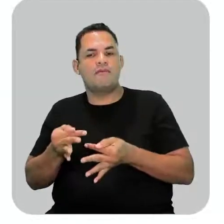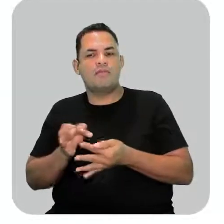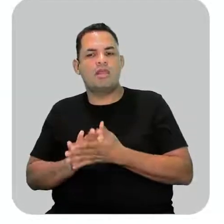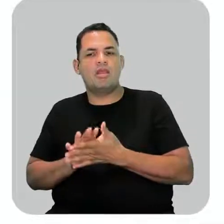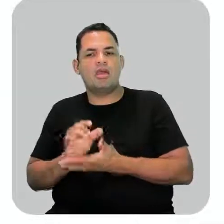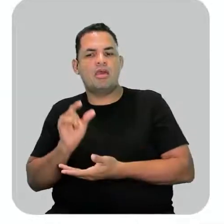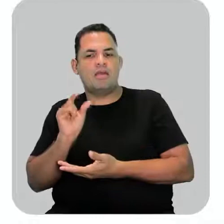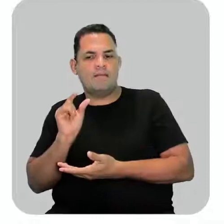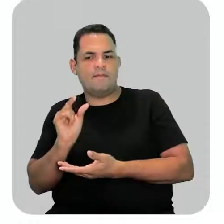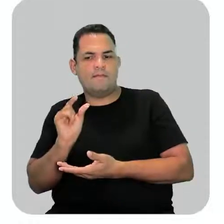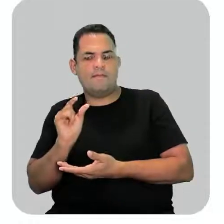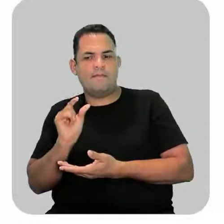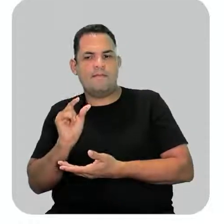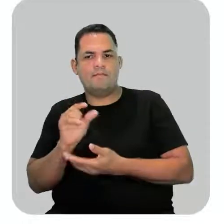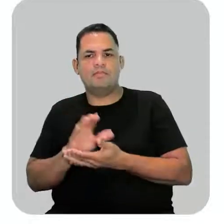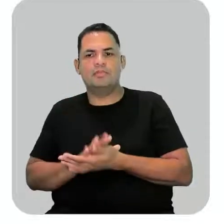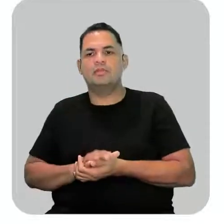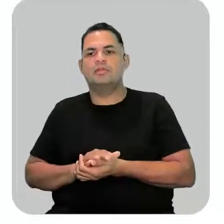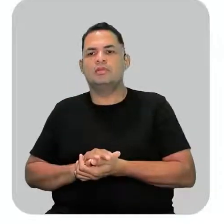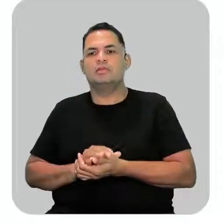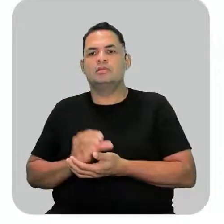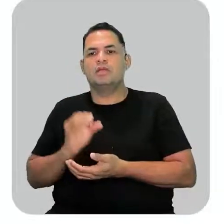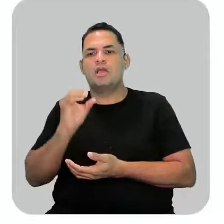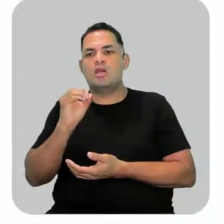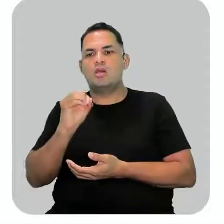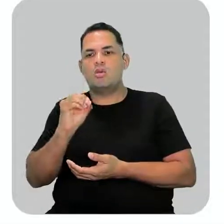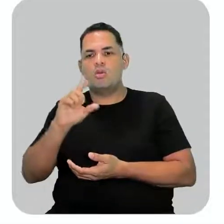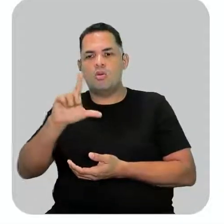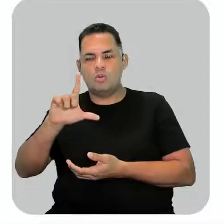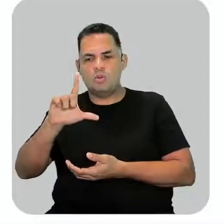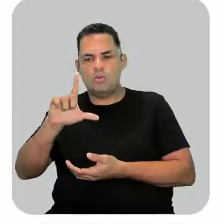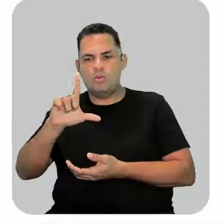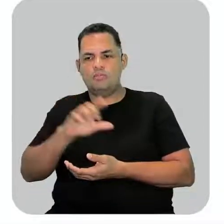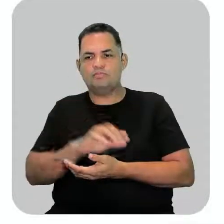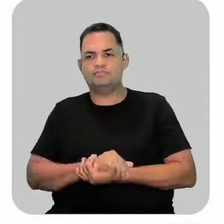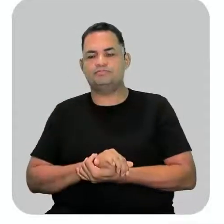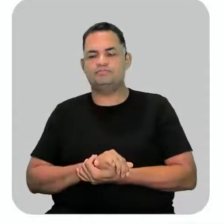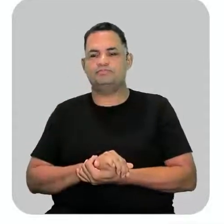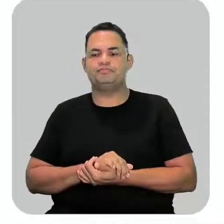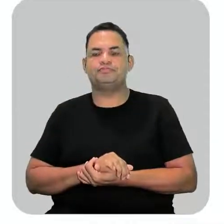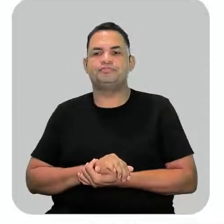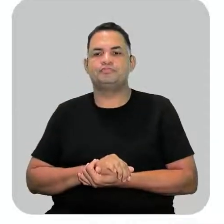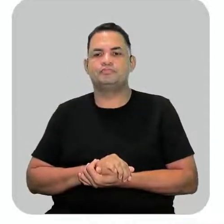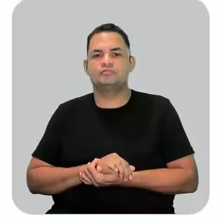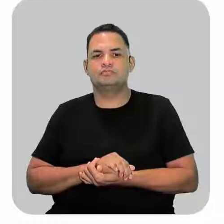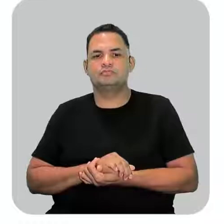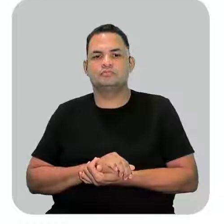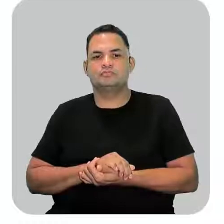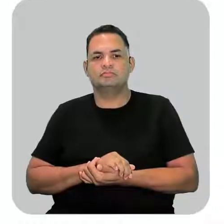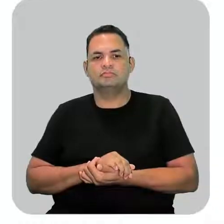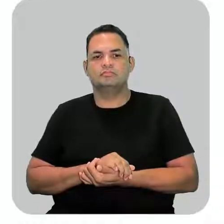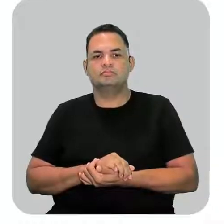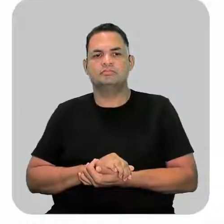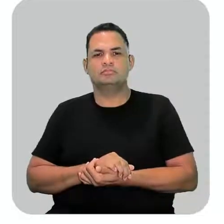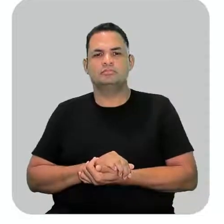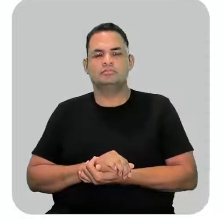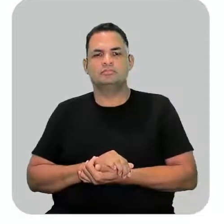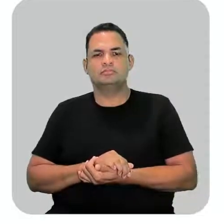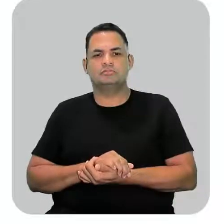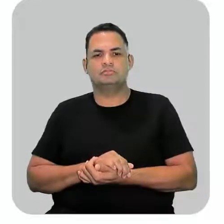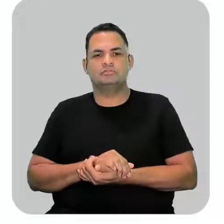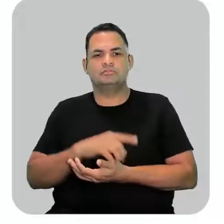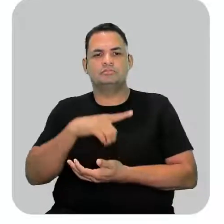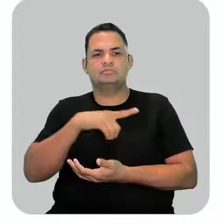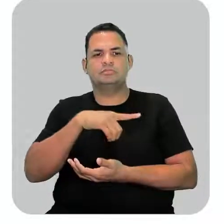a terminação, para os álcools, sempre vai ser ol. Então, vamos aqui, ó. Eu